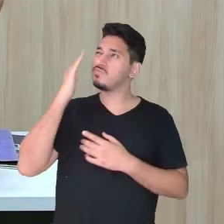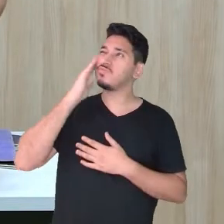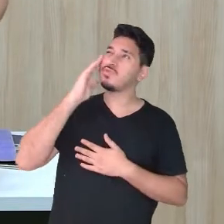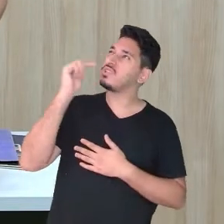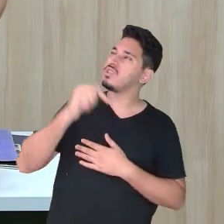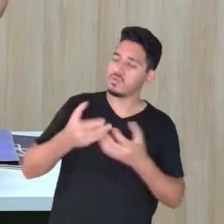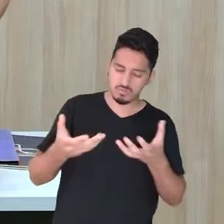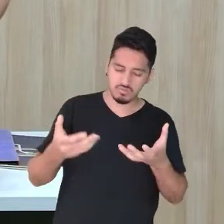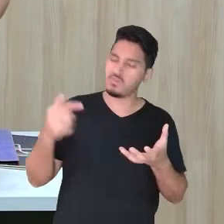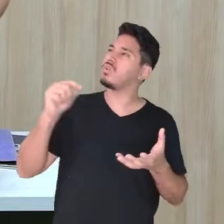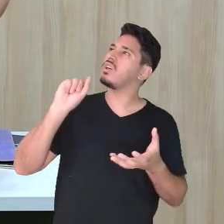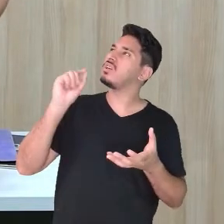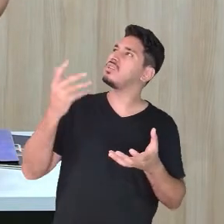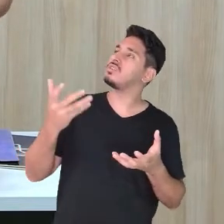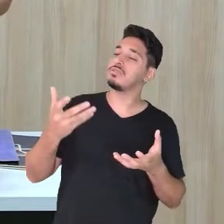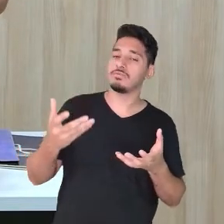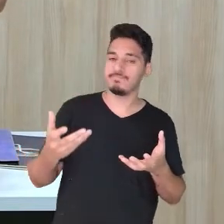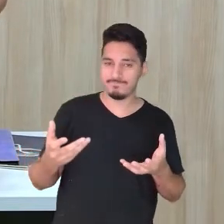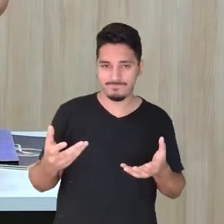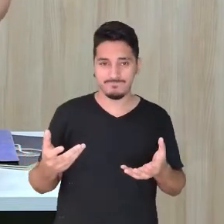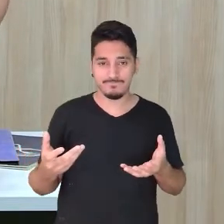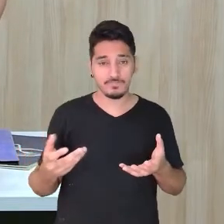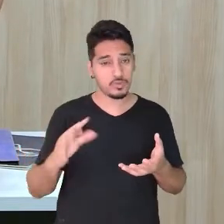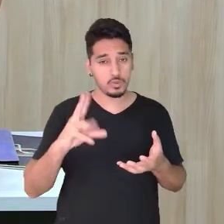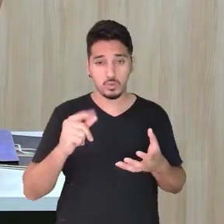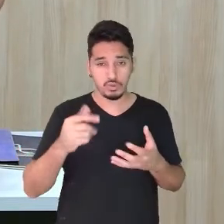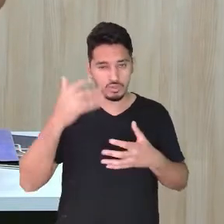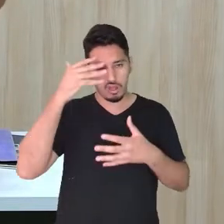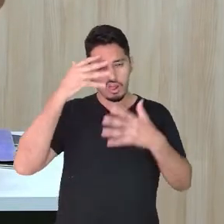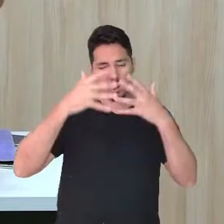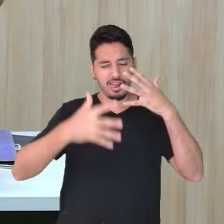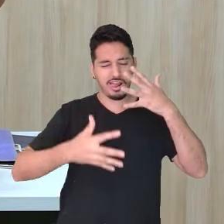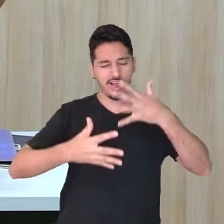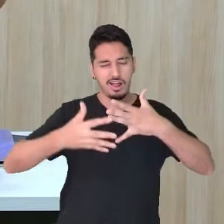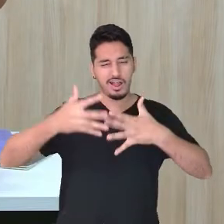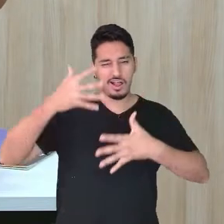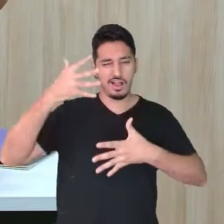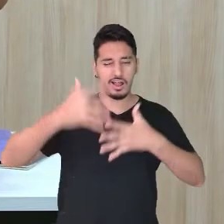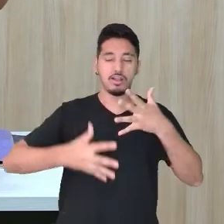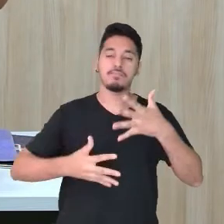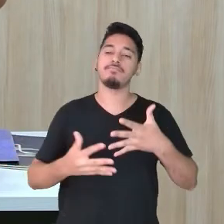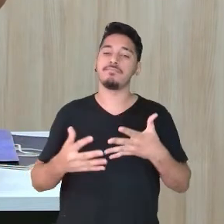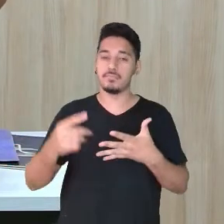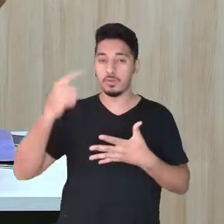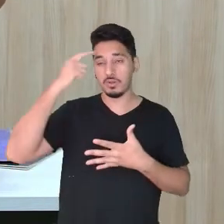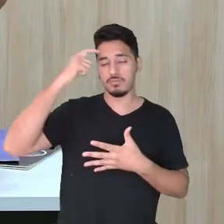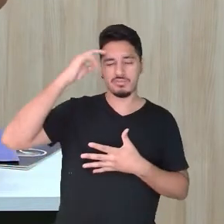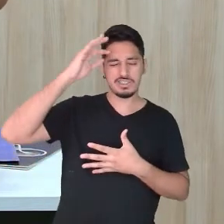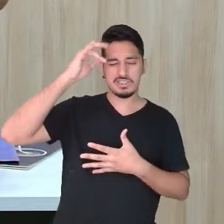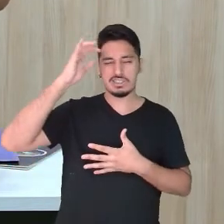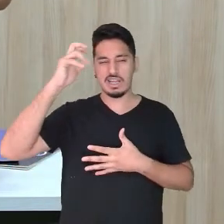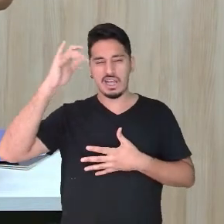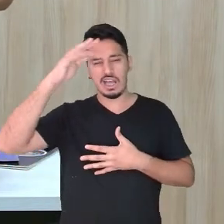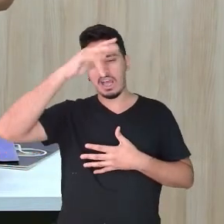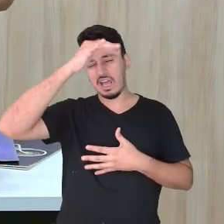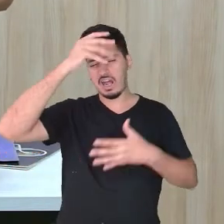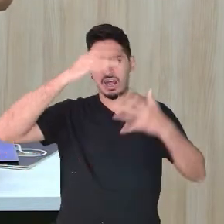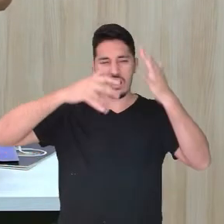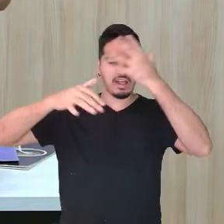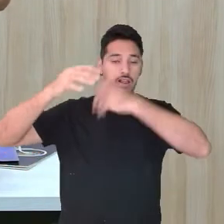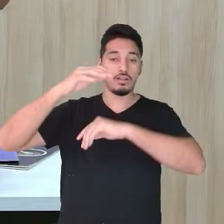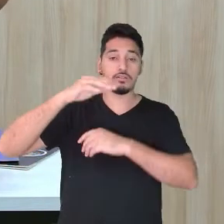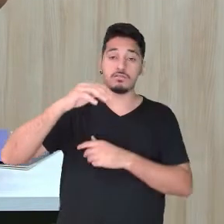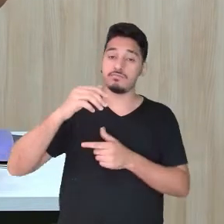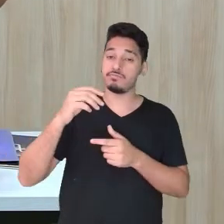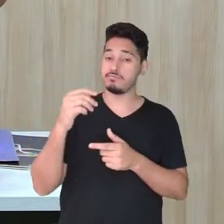está confuso. Não é? E tudo que está confuso acaba atrapalhando esse pensamento, atrapalhando a